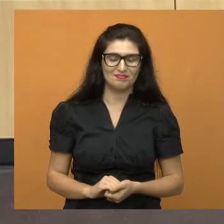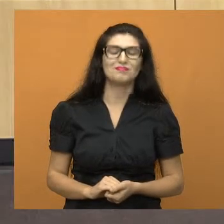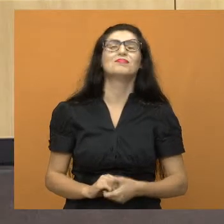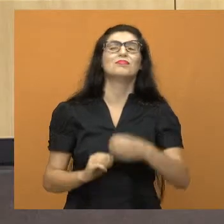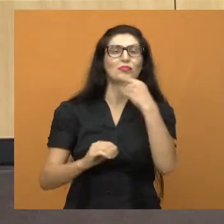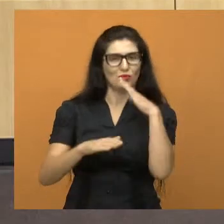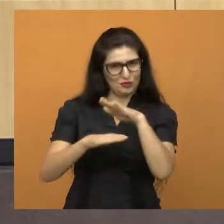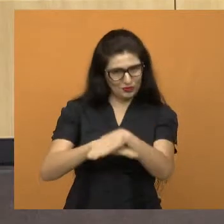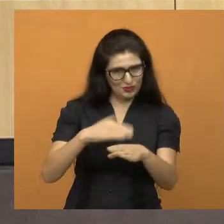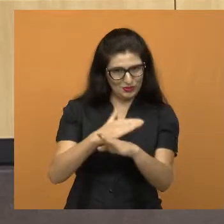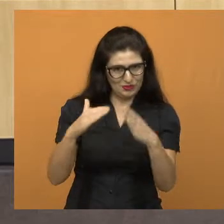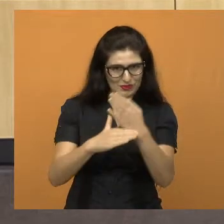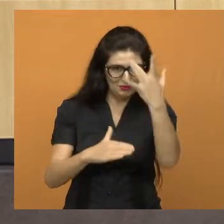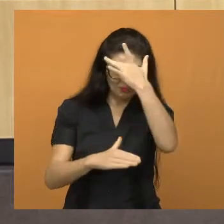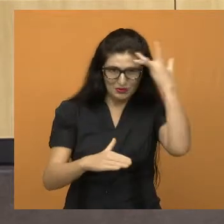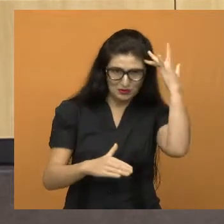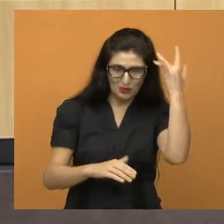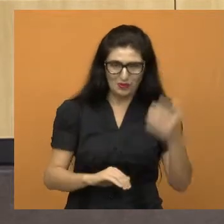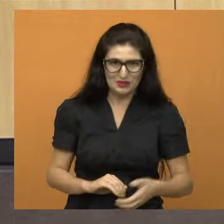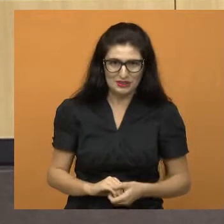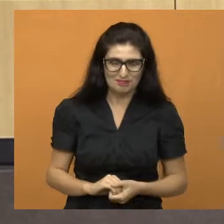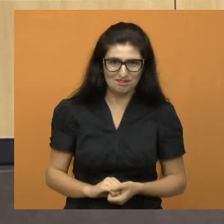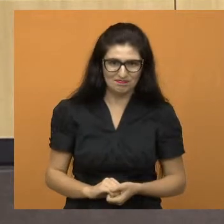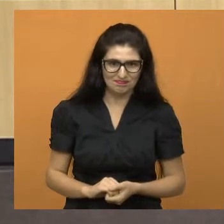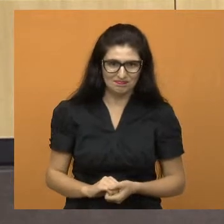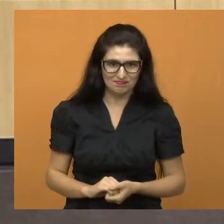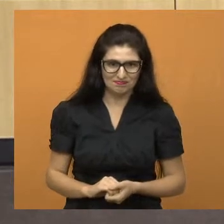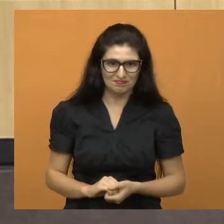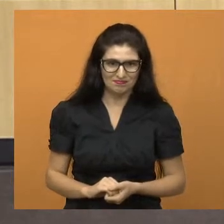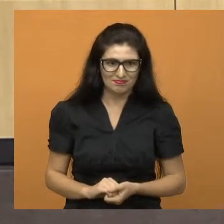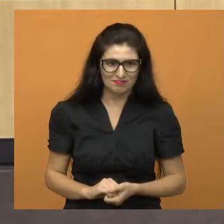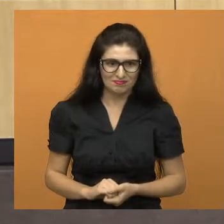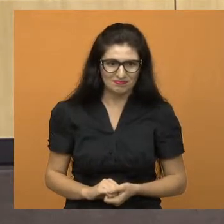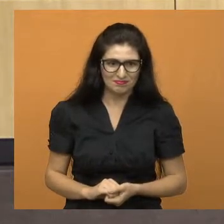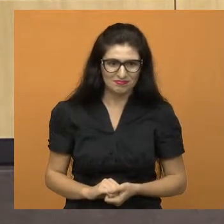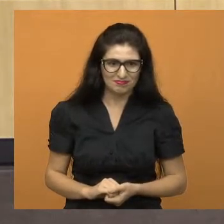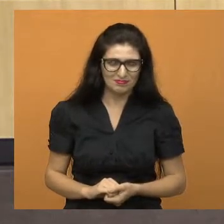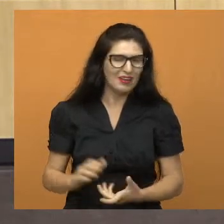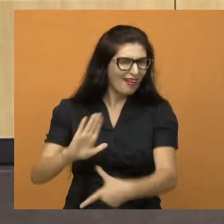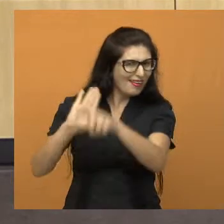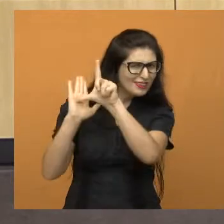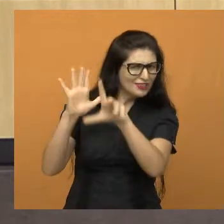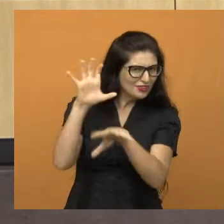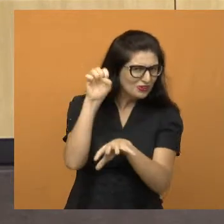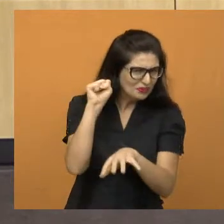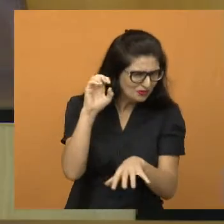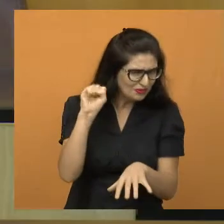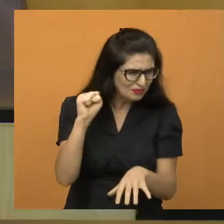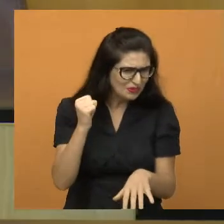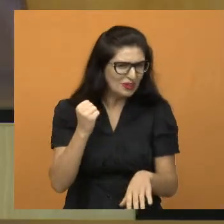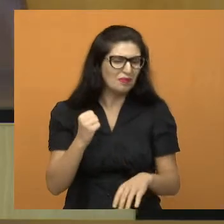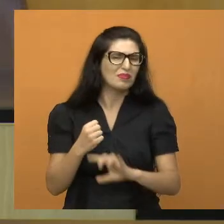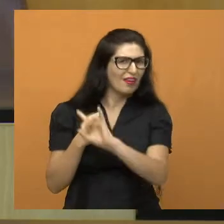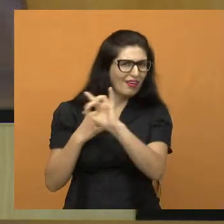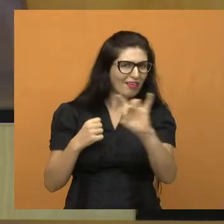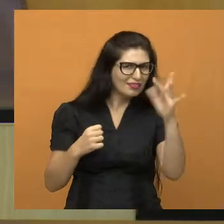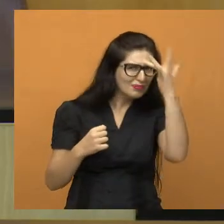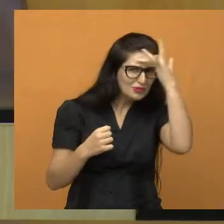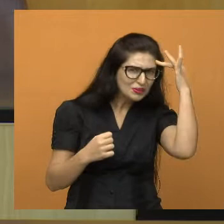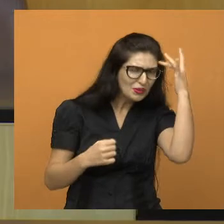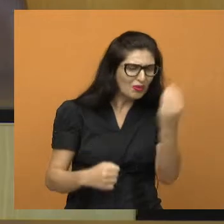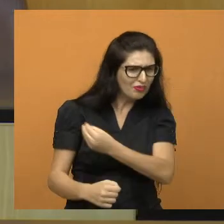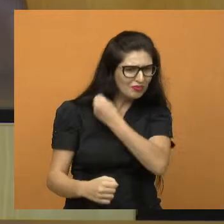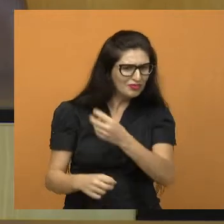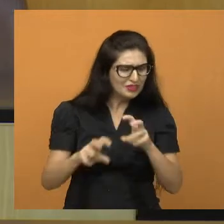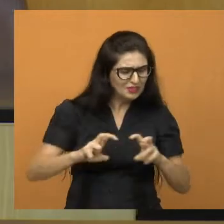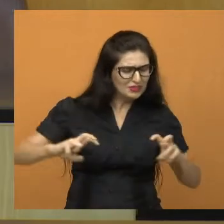Boa noite a todos. Então, antes de ouvir a contribuição de cada membro da mesa